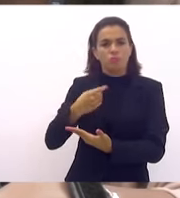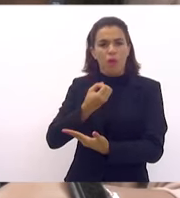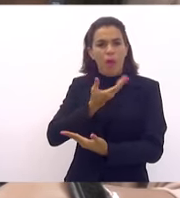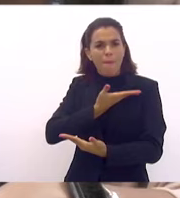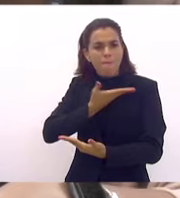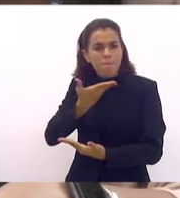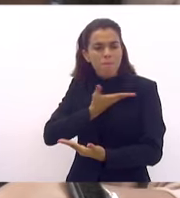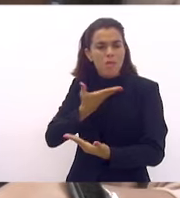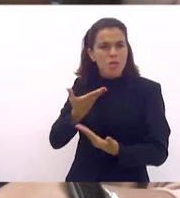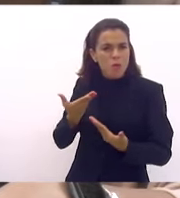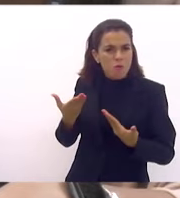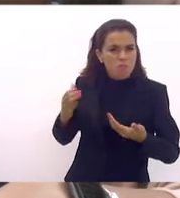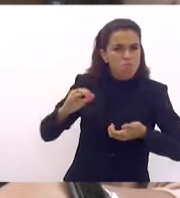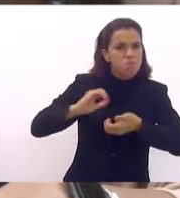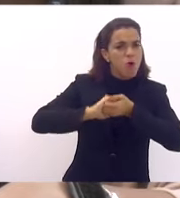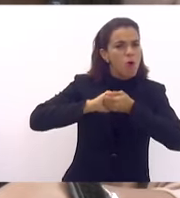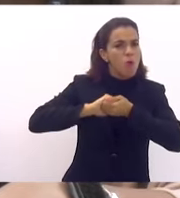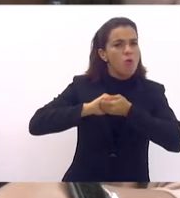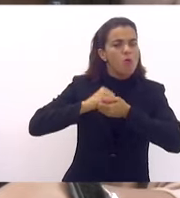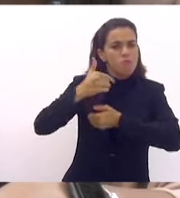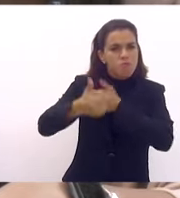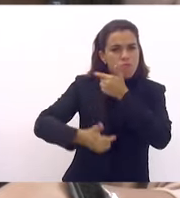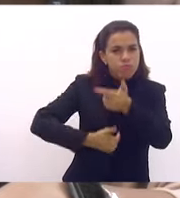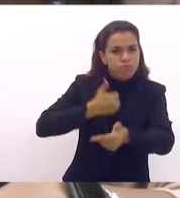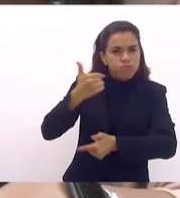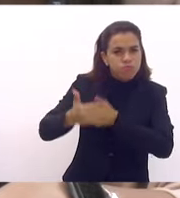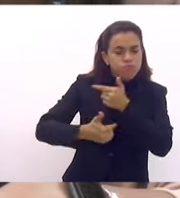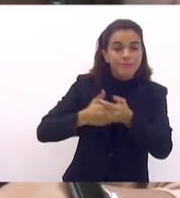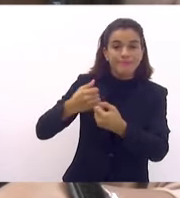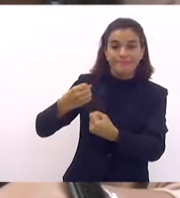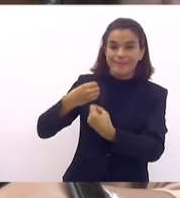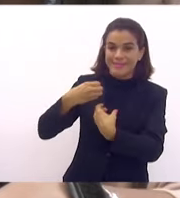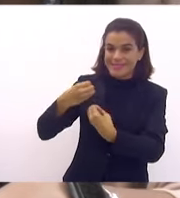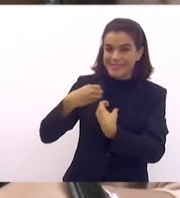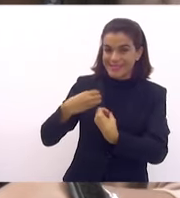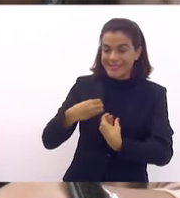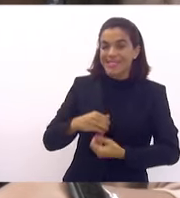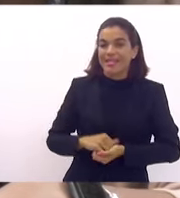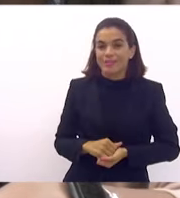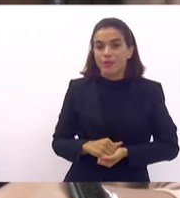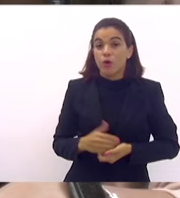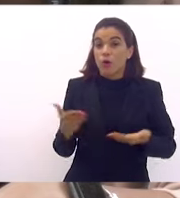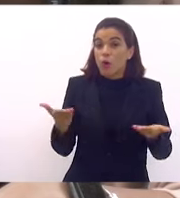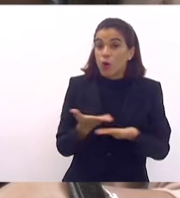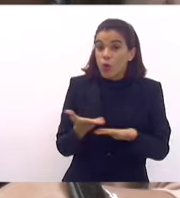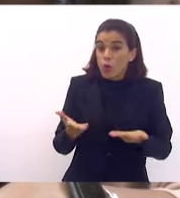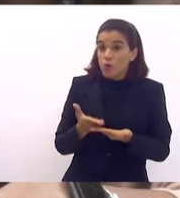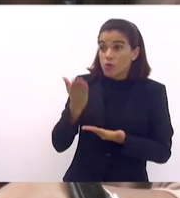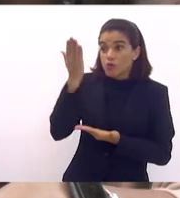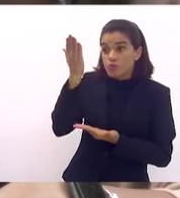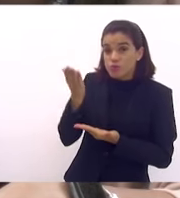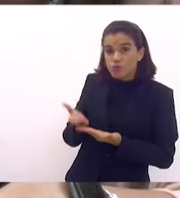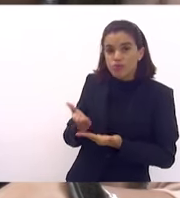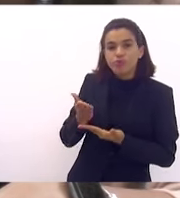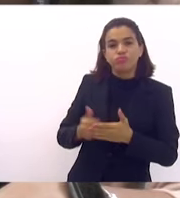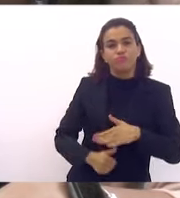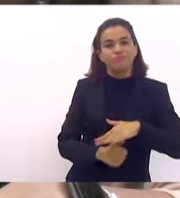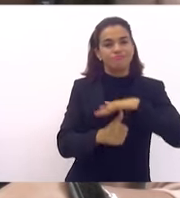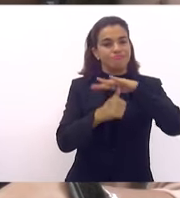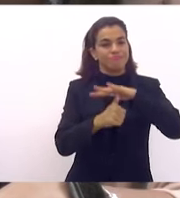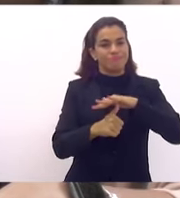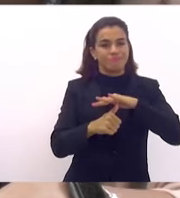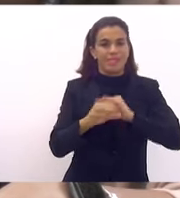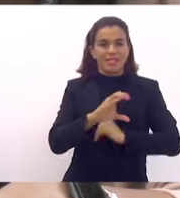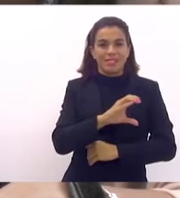grande parceiro, tem me ensinado muito. Hoje preside a CCJ, um lugar